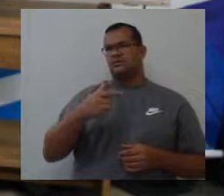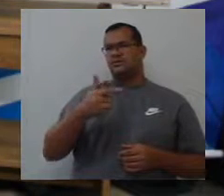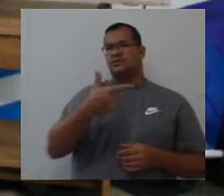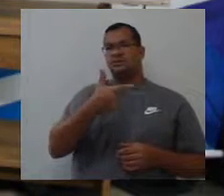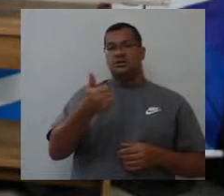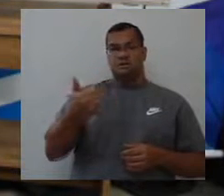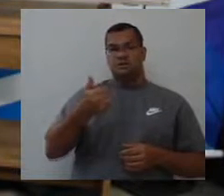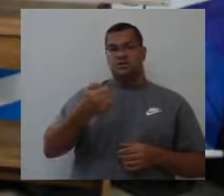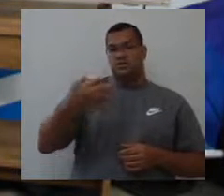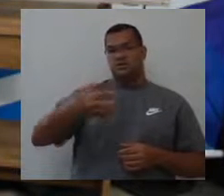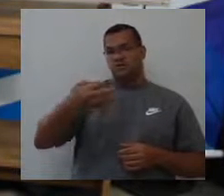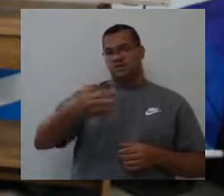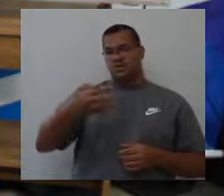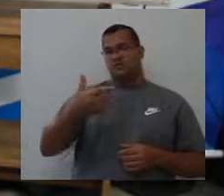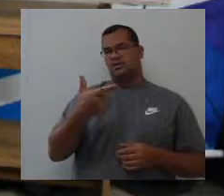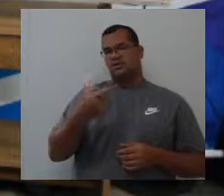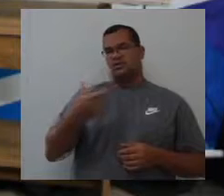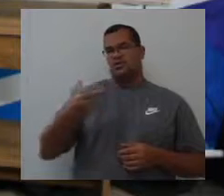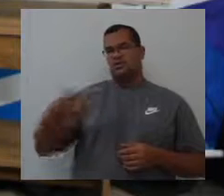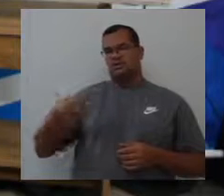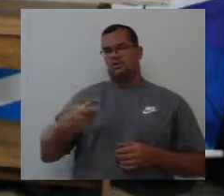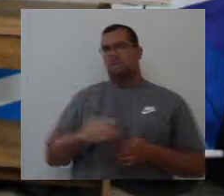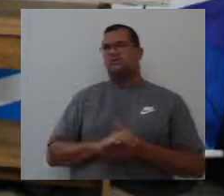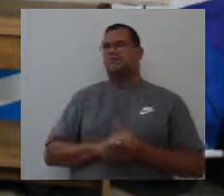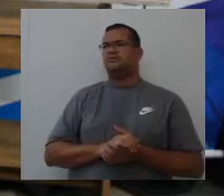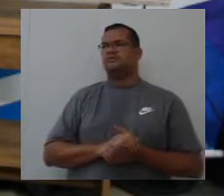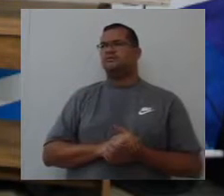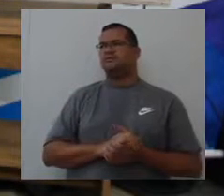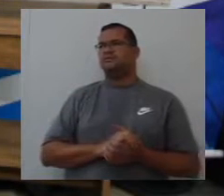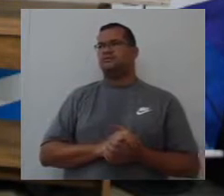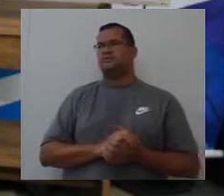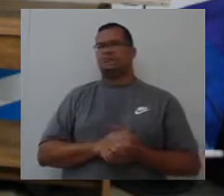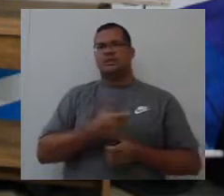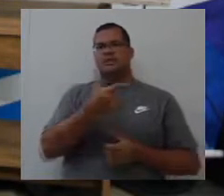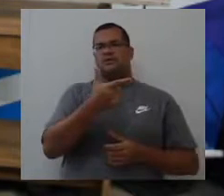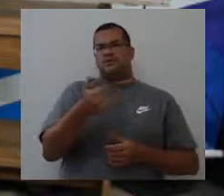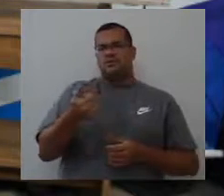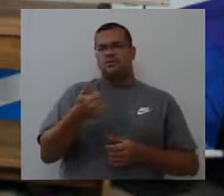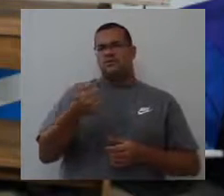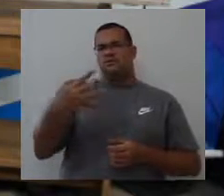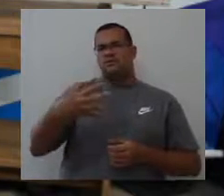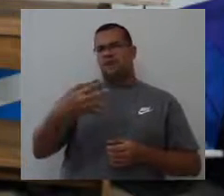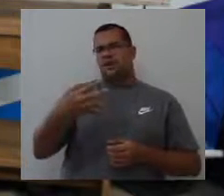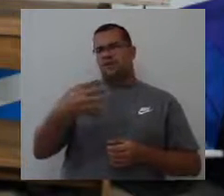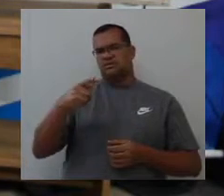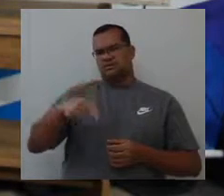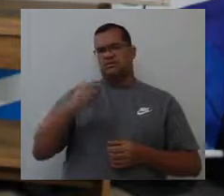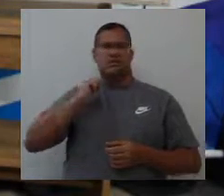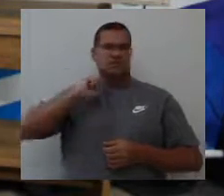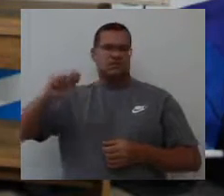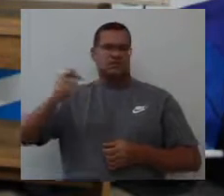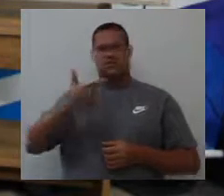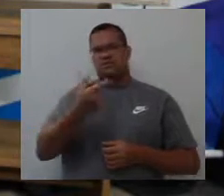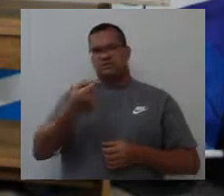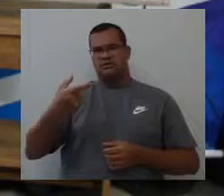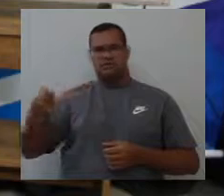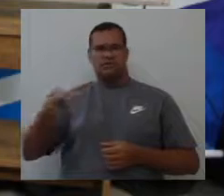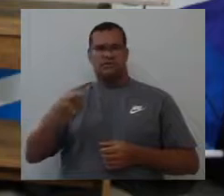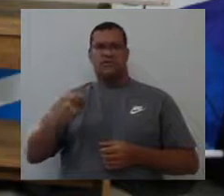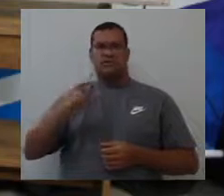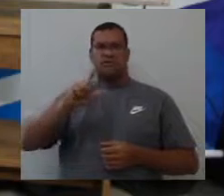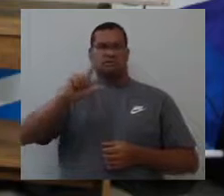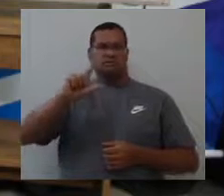21 de 4 de 2020, ô louco! Então, aqui ó, 21 de 4 de 2020, preço de gasolina e diesel cai